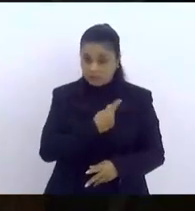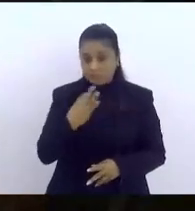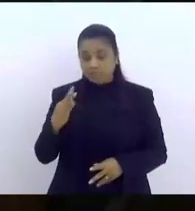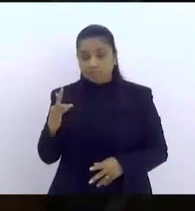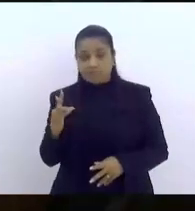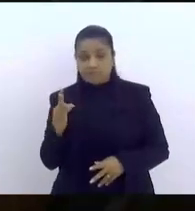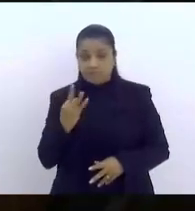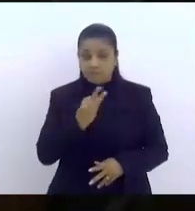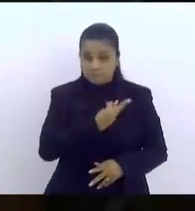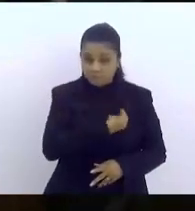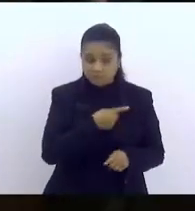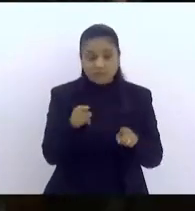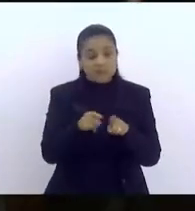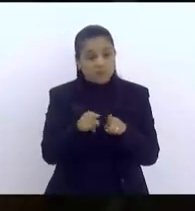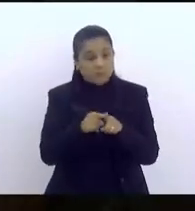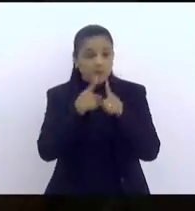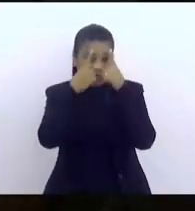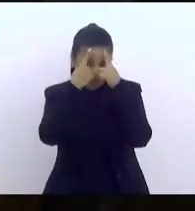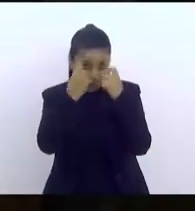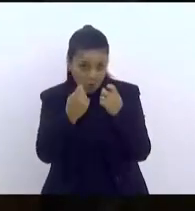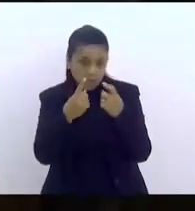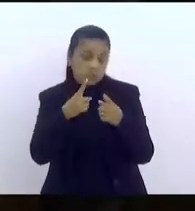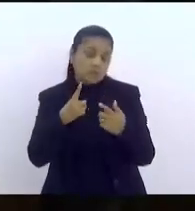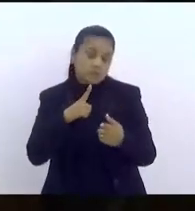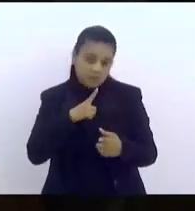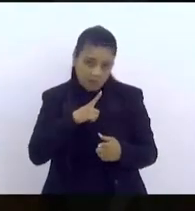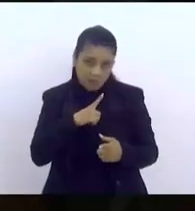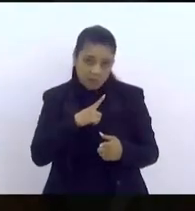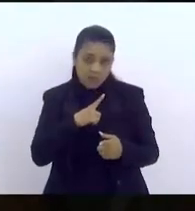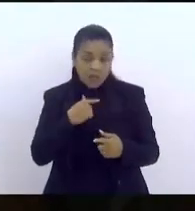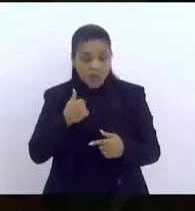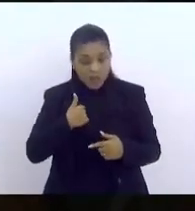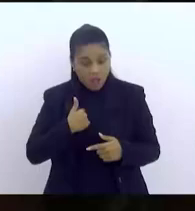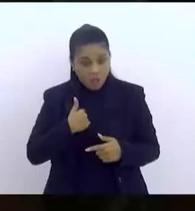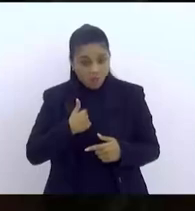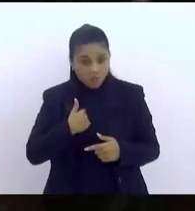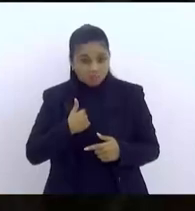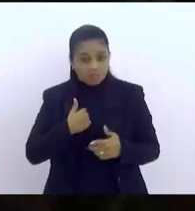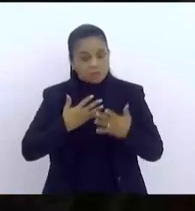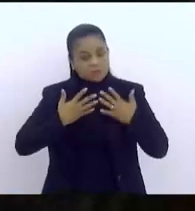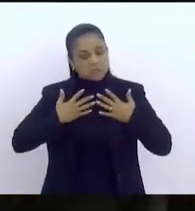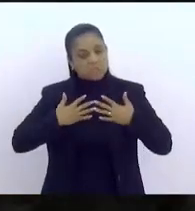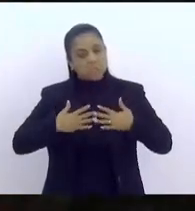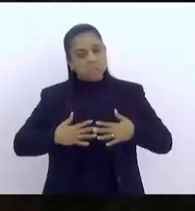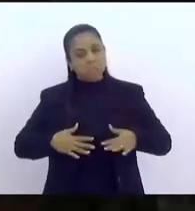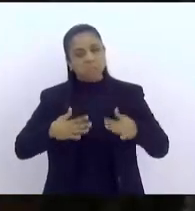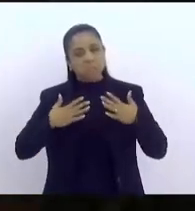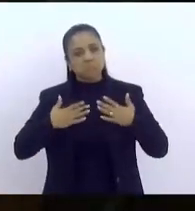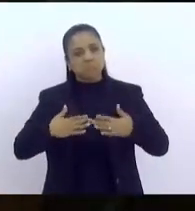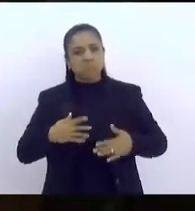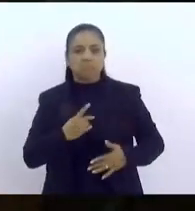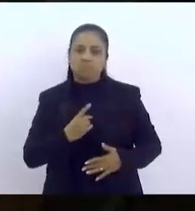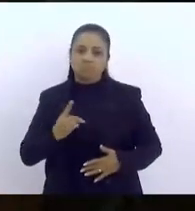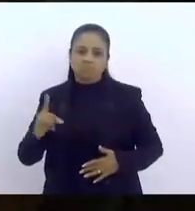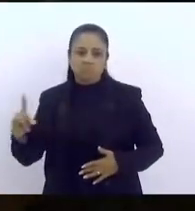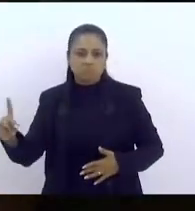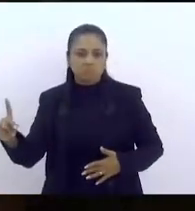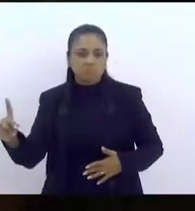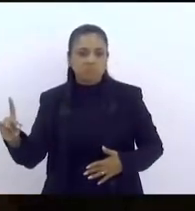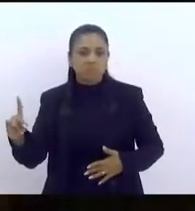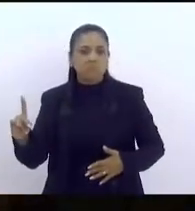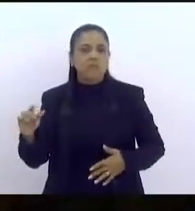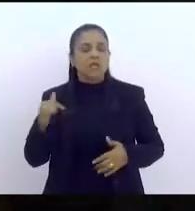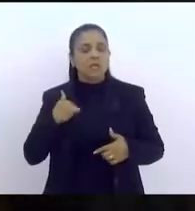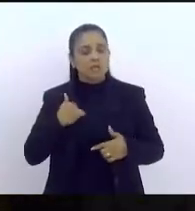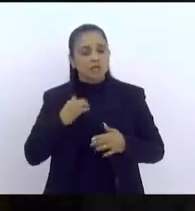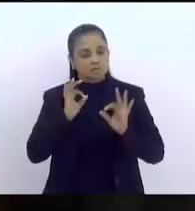é também violentada. Então, eu vou sair daqui serena, com a minha devoção sempre